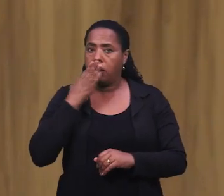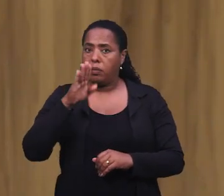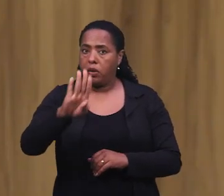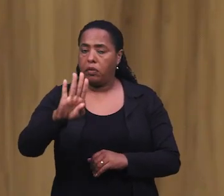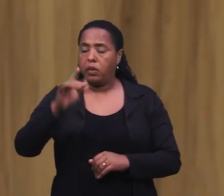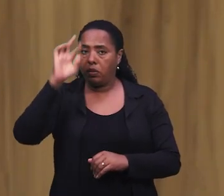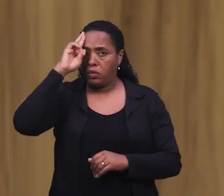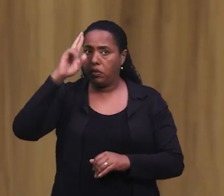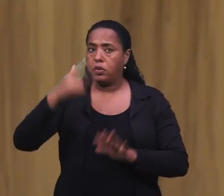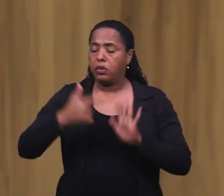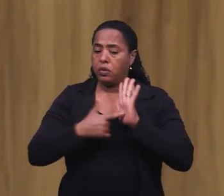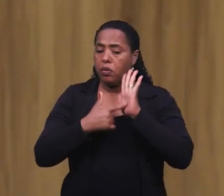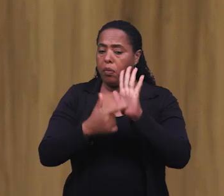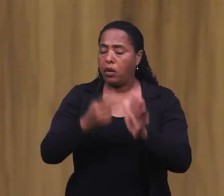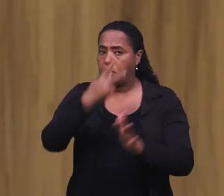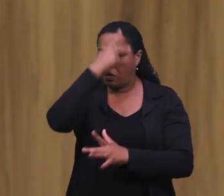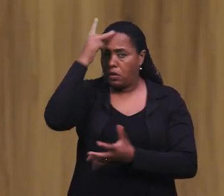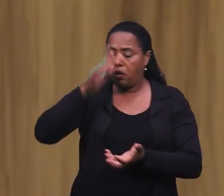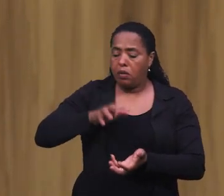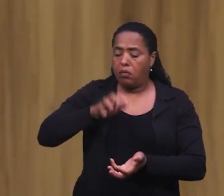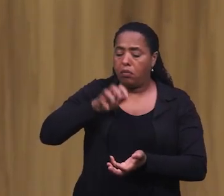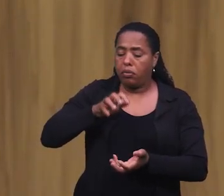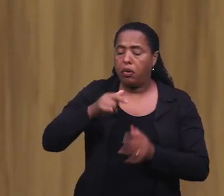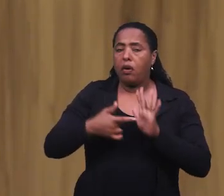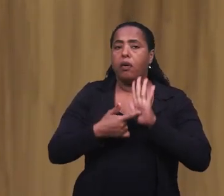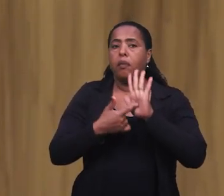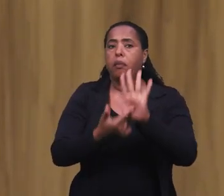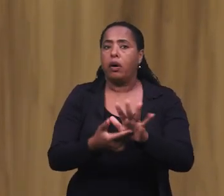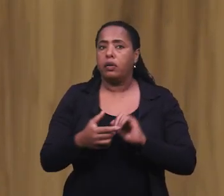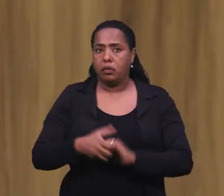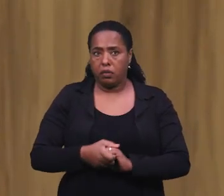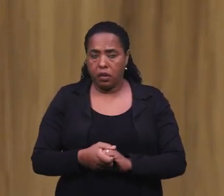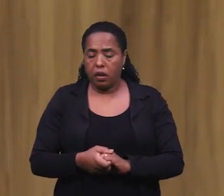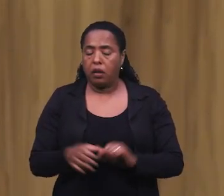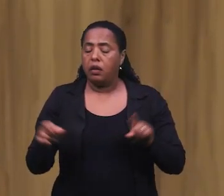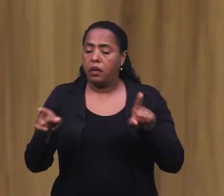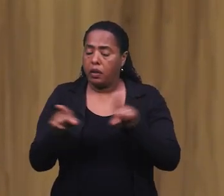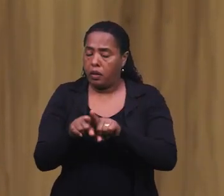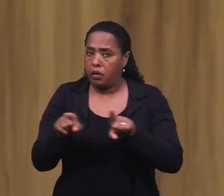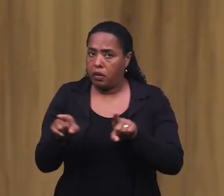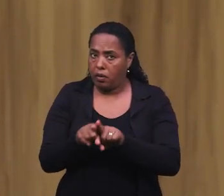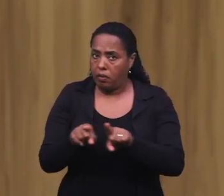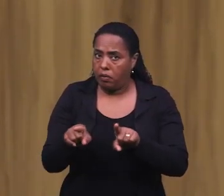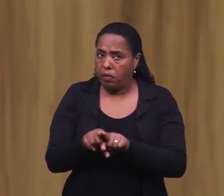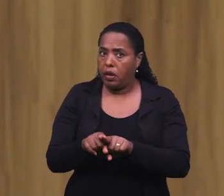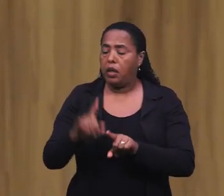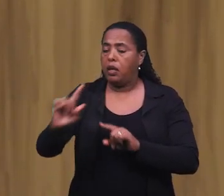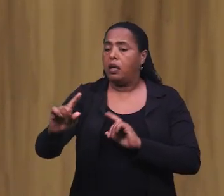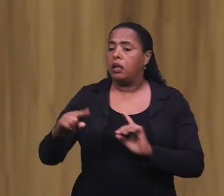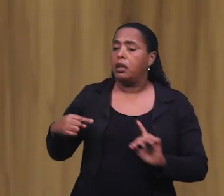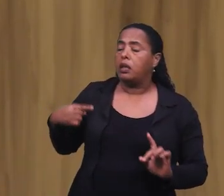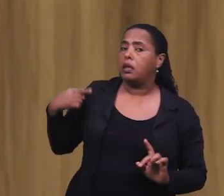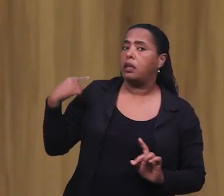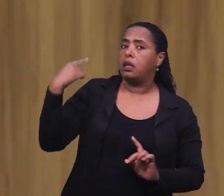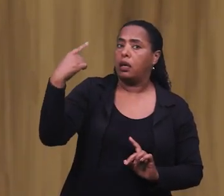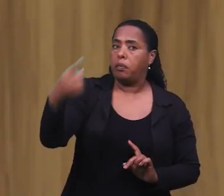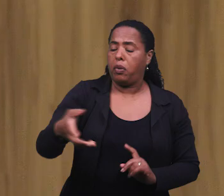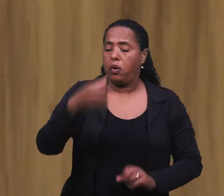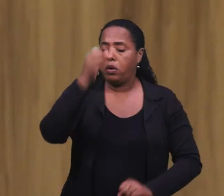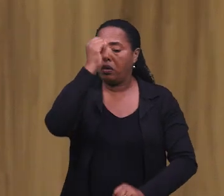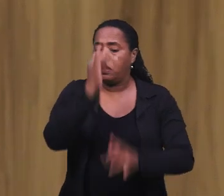terão sonhos. Os nossos irmãos idosos também seriam cheios do Espírito Santo